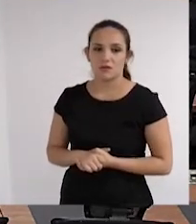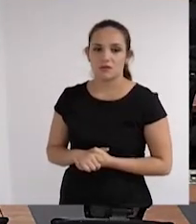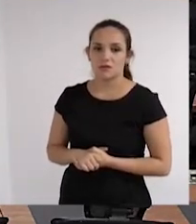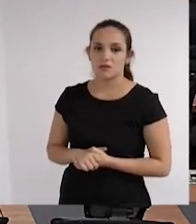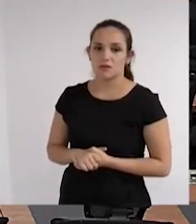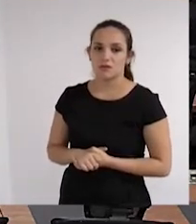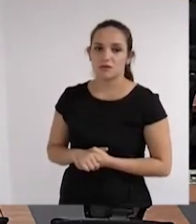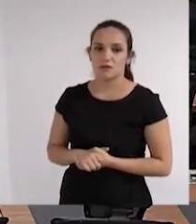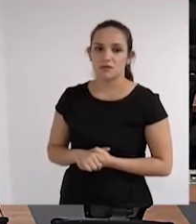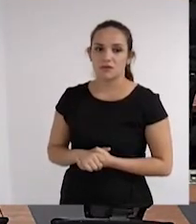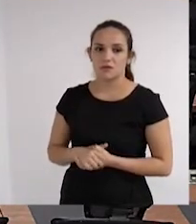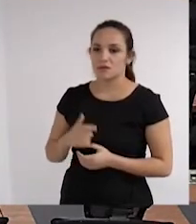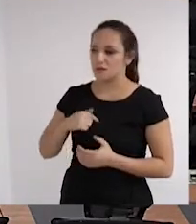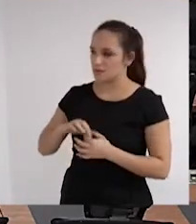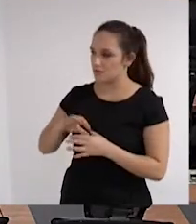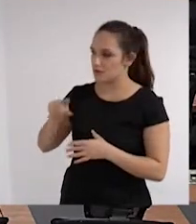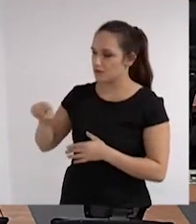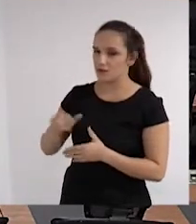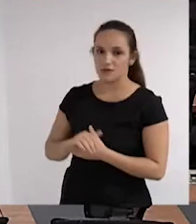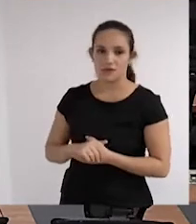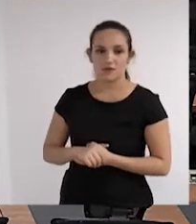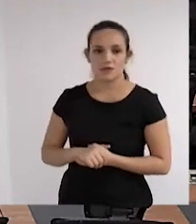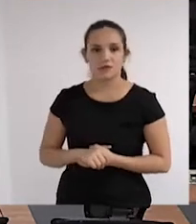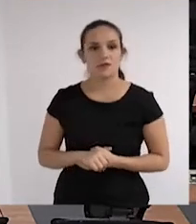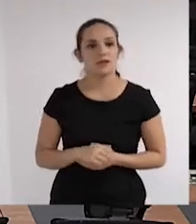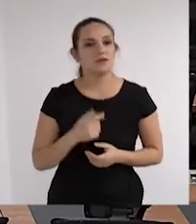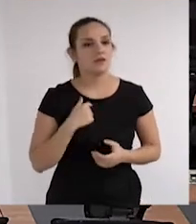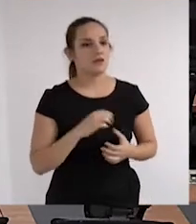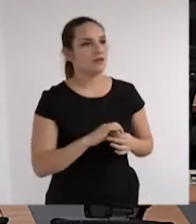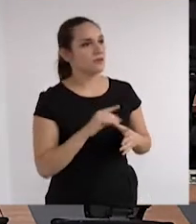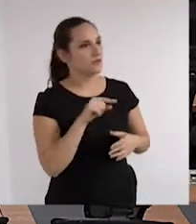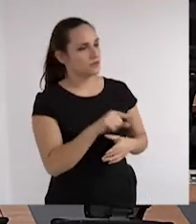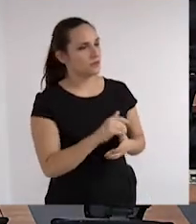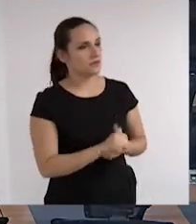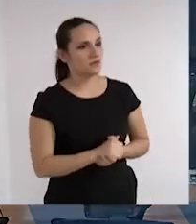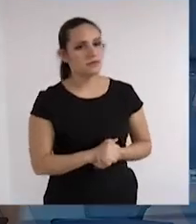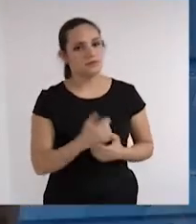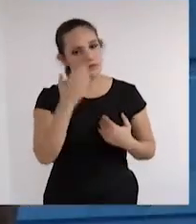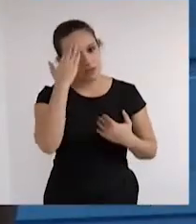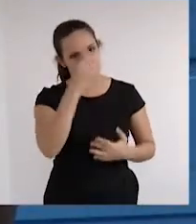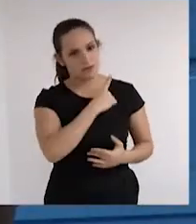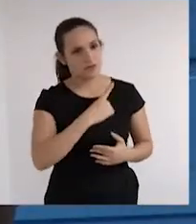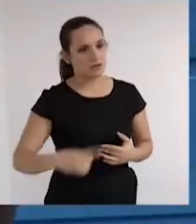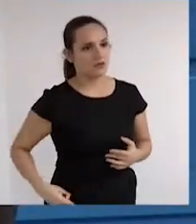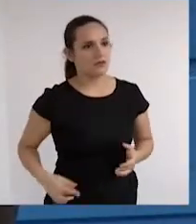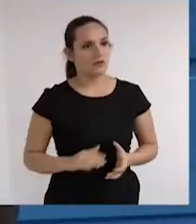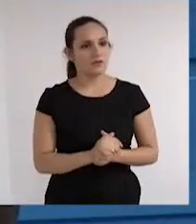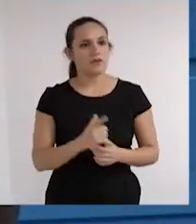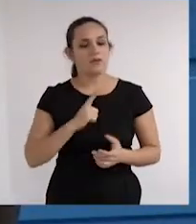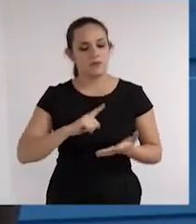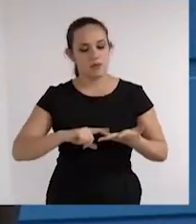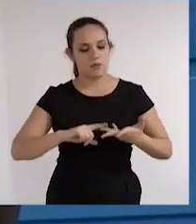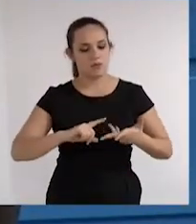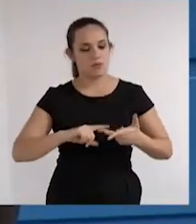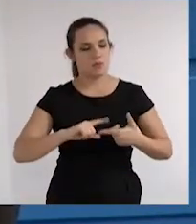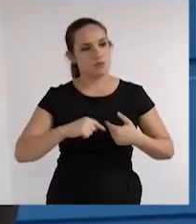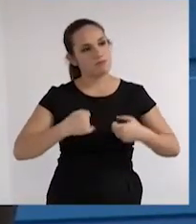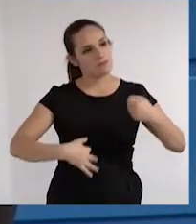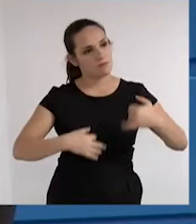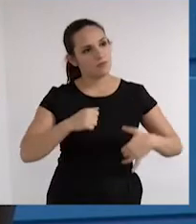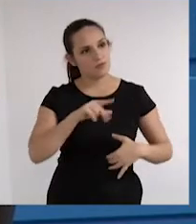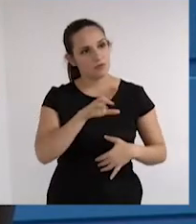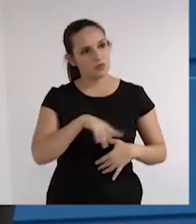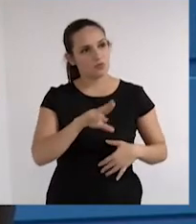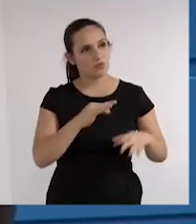concedendo pela ordem para o senhor. Obrigado, deputado. Soma-se a todos esses argumentos bem utilizados